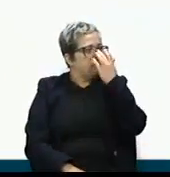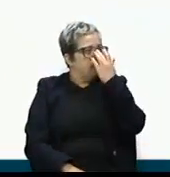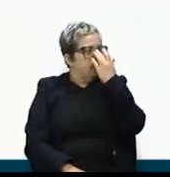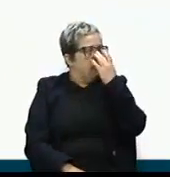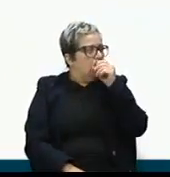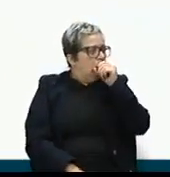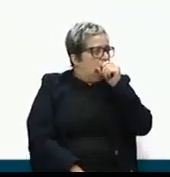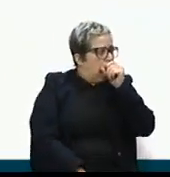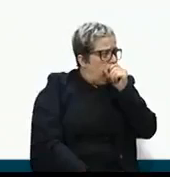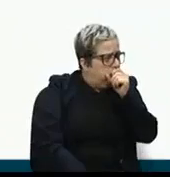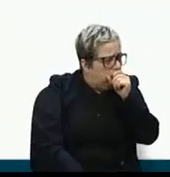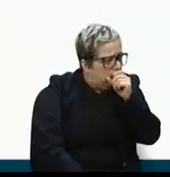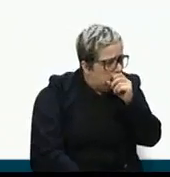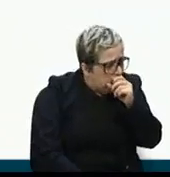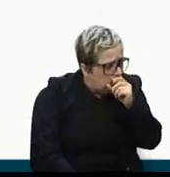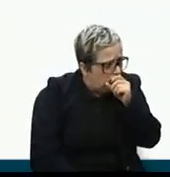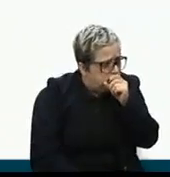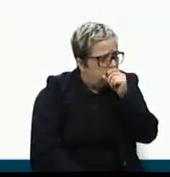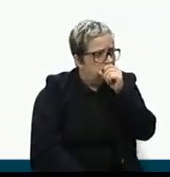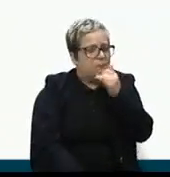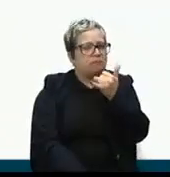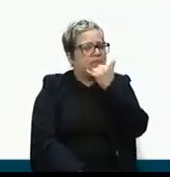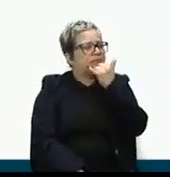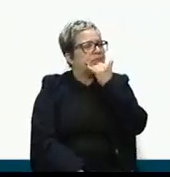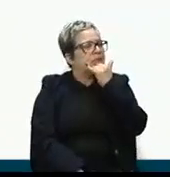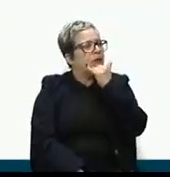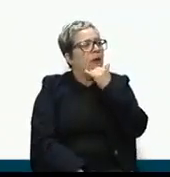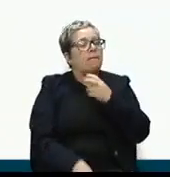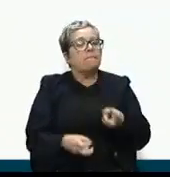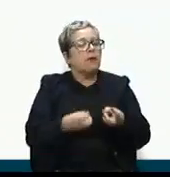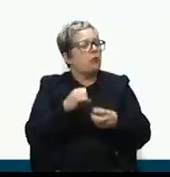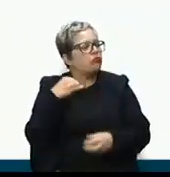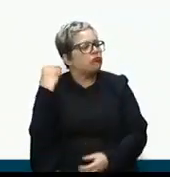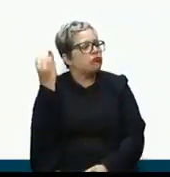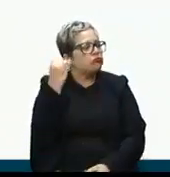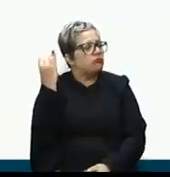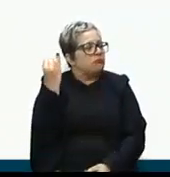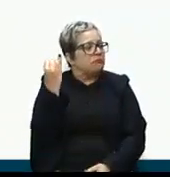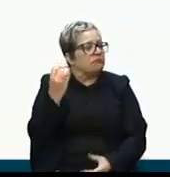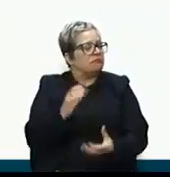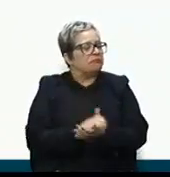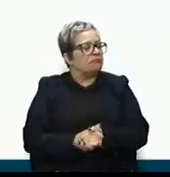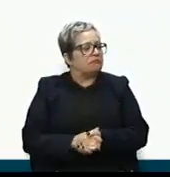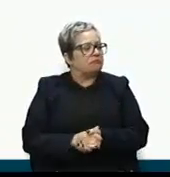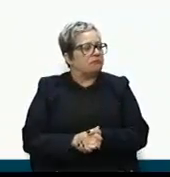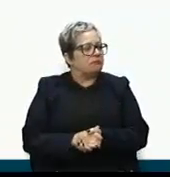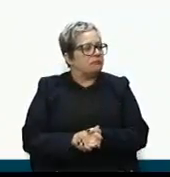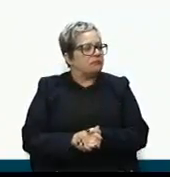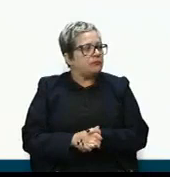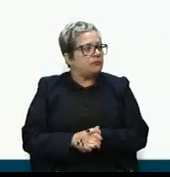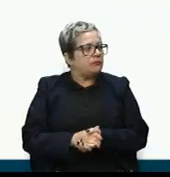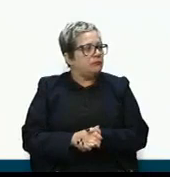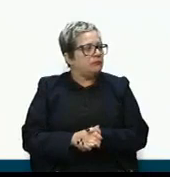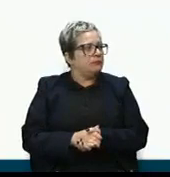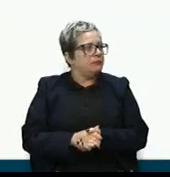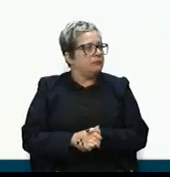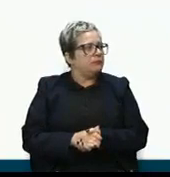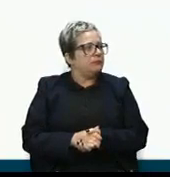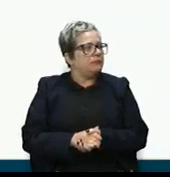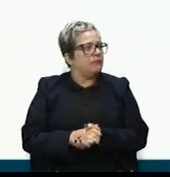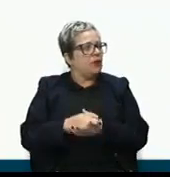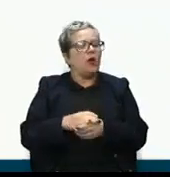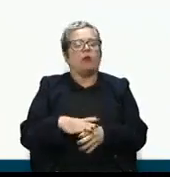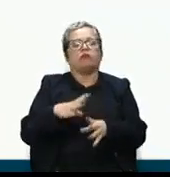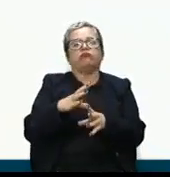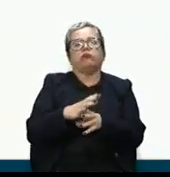Matrizes de mesma ordem. Então, olha como isso é importante. Para nós fazermos adição